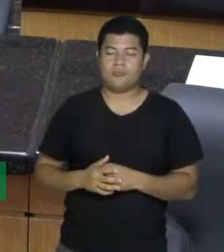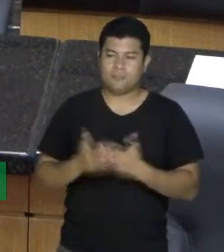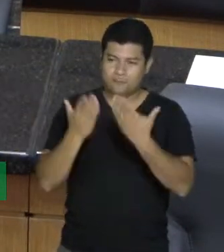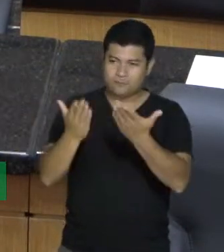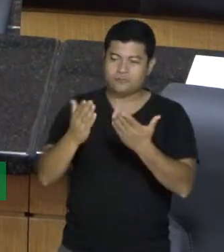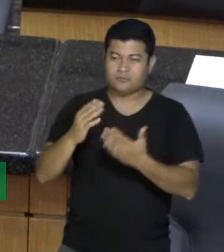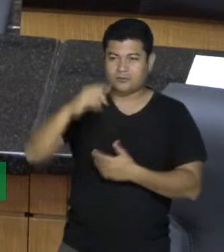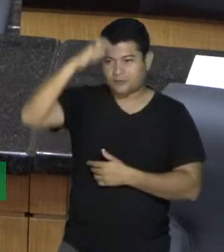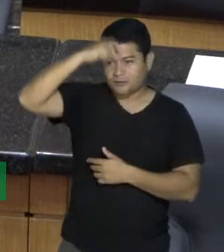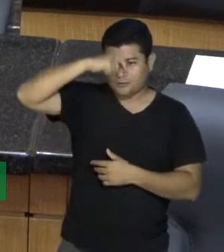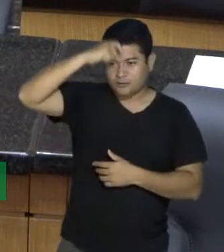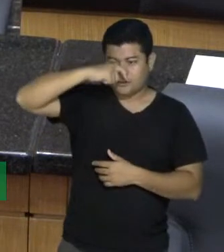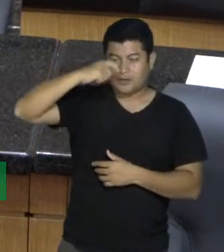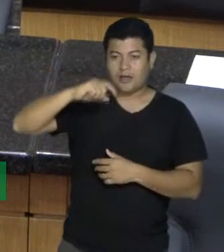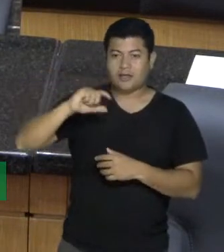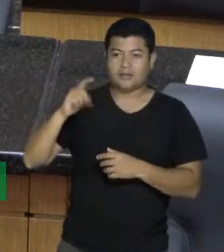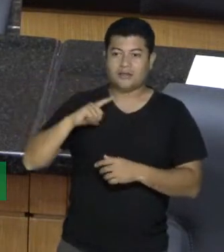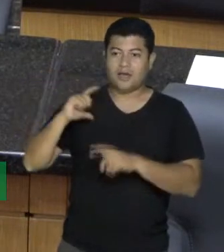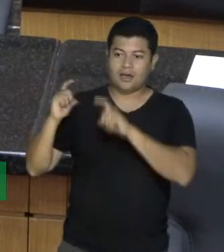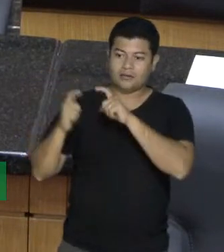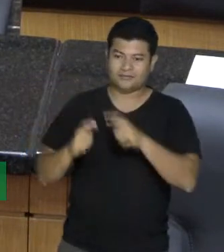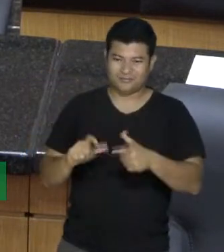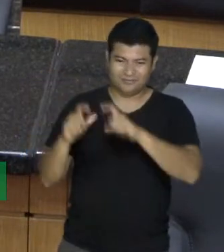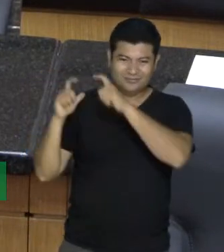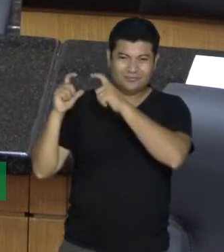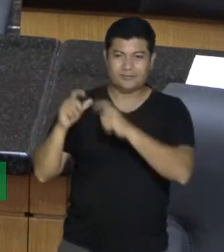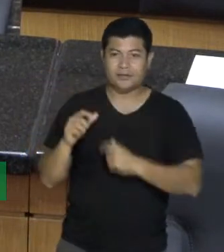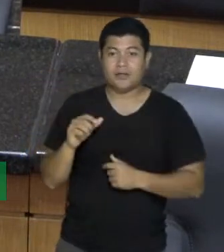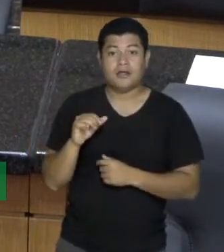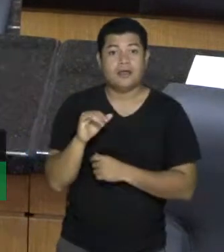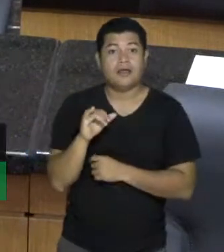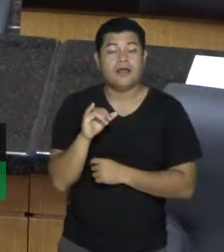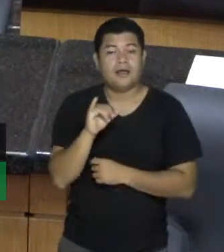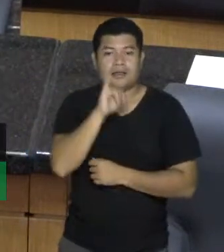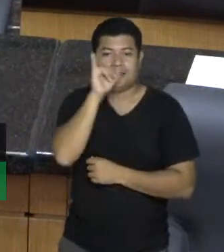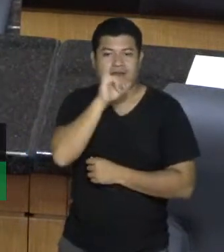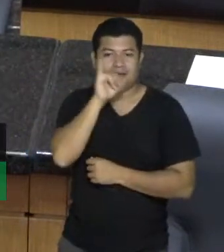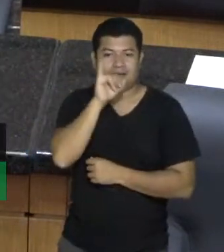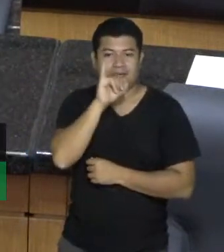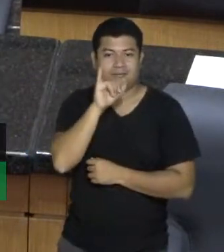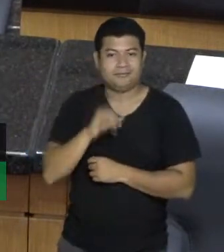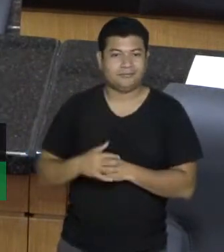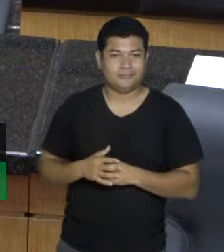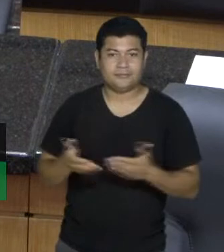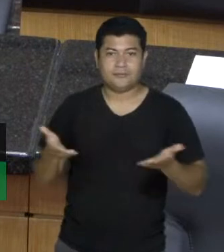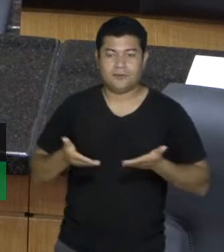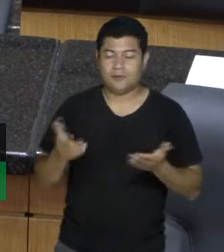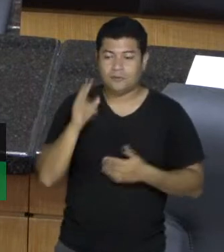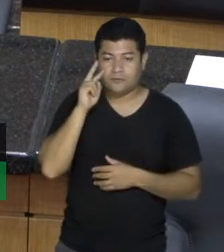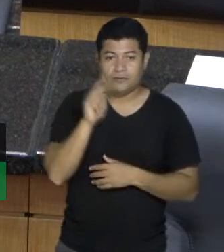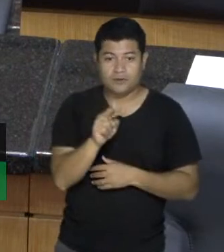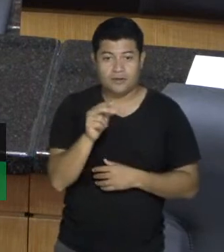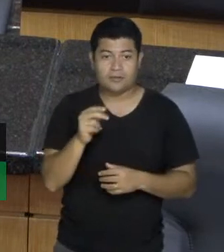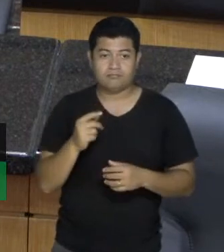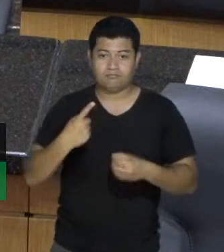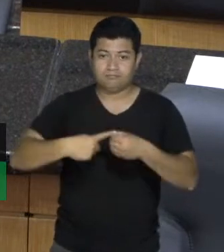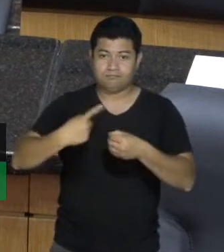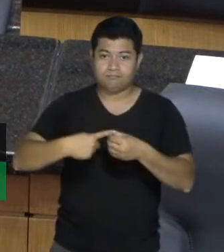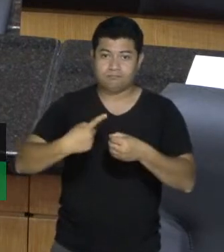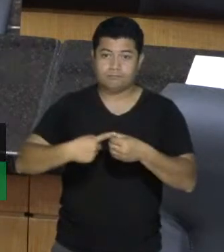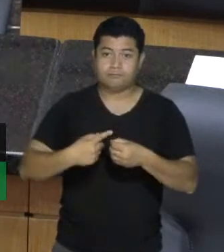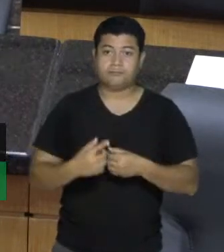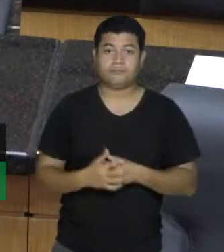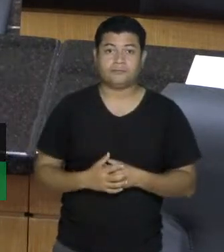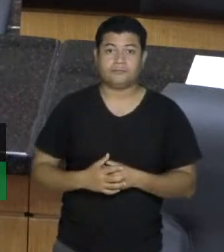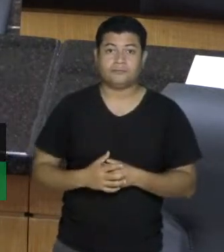na nossa região do valeu europeu como a bela citar é uma cidade realmente muito encantadora completa hoje 86 anos em virtude infelizmente